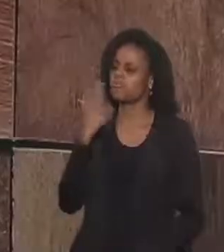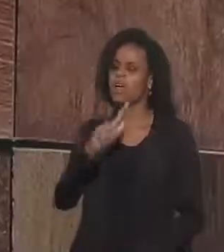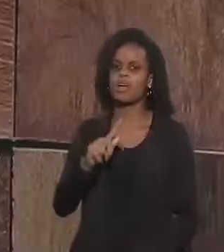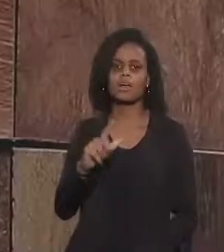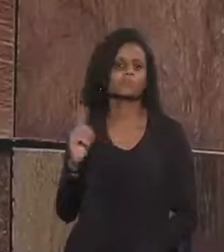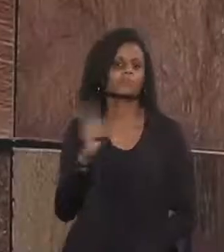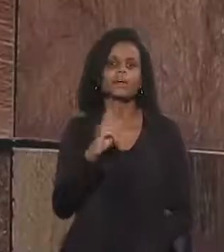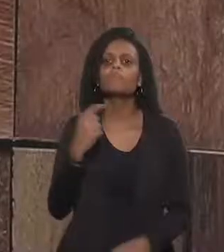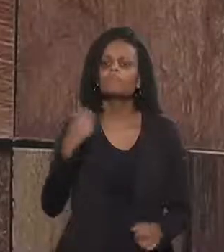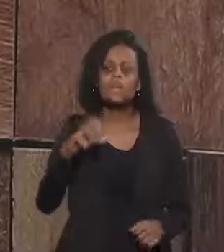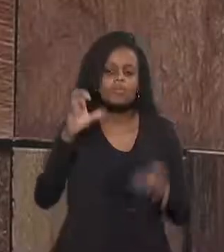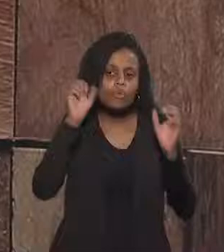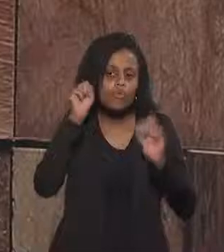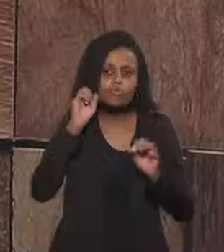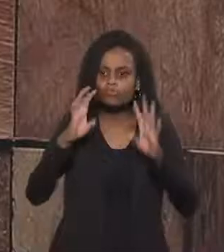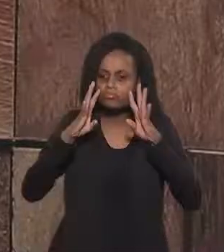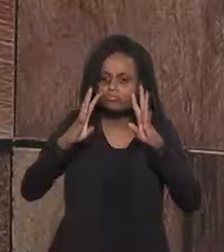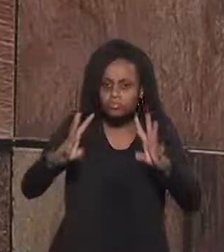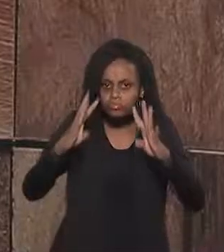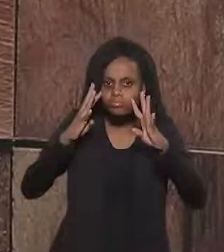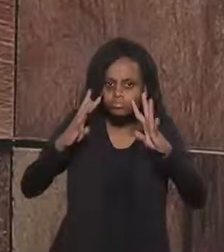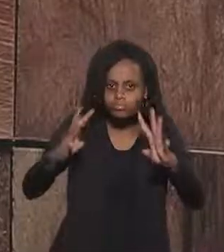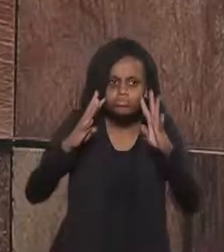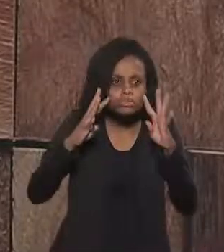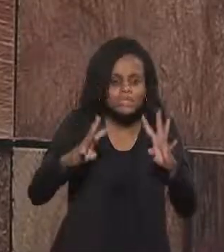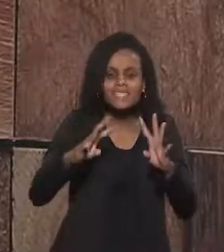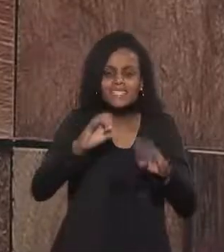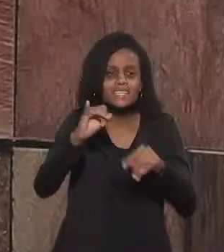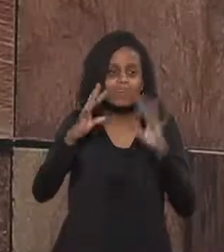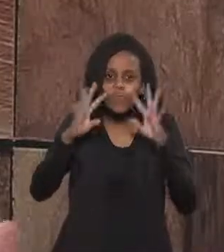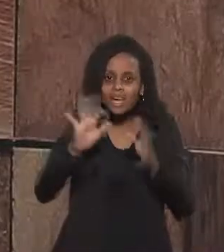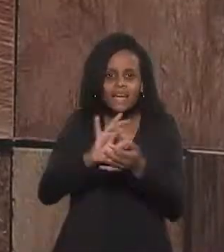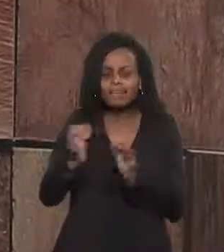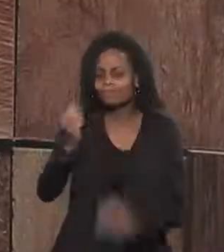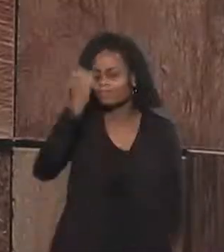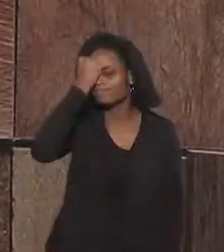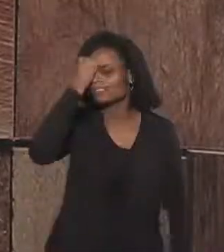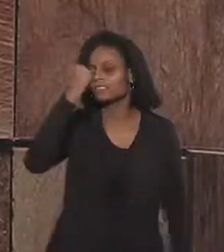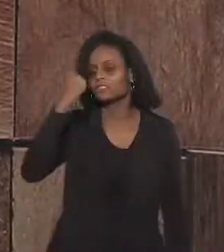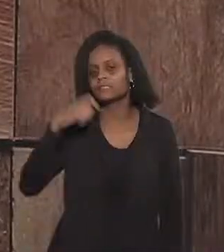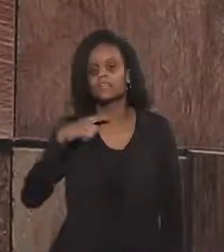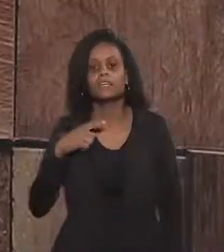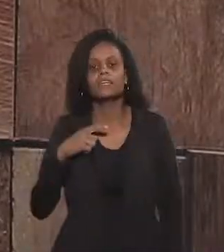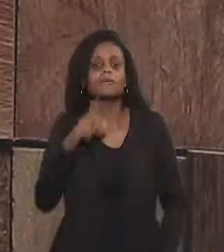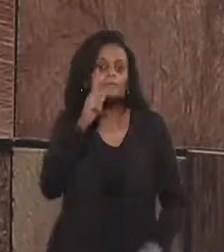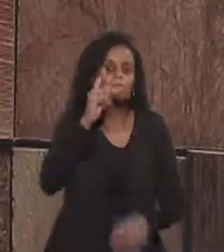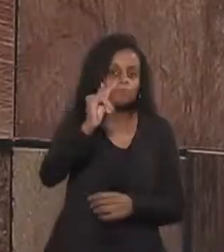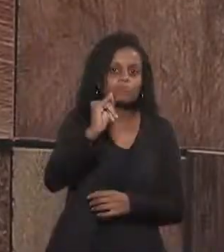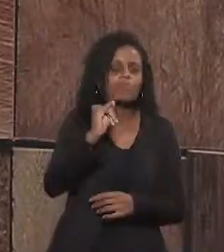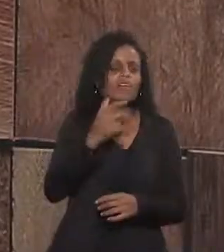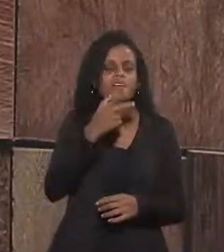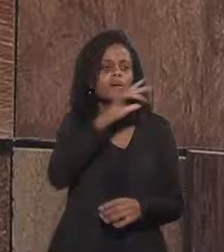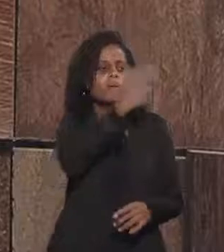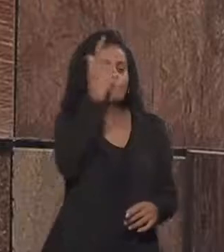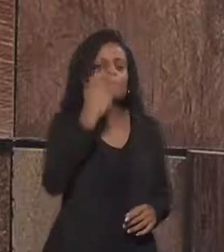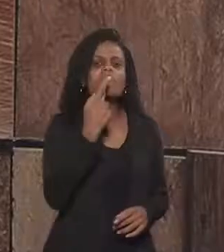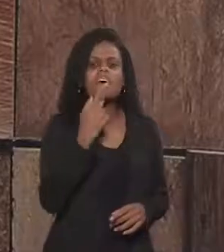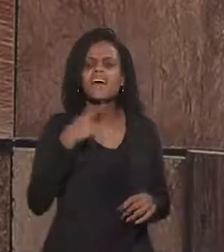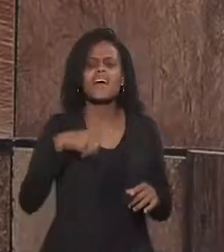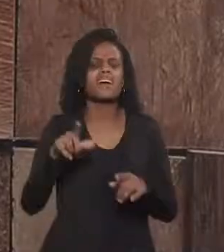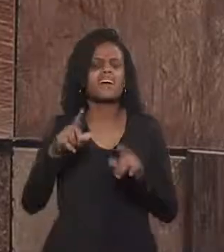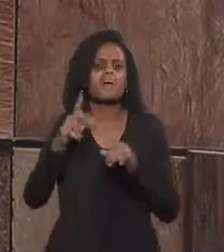sozinho faz, que não sei nada, tem que ouvir. Toda vez que você não ouve, você se arrepende, tem que ouvir as pessoas. Os pais, todo mundo